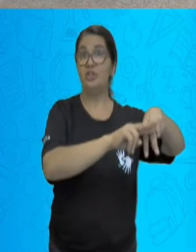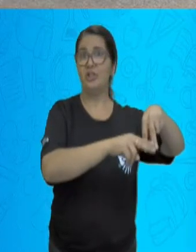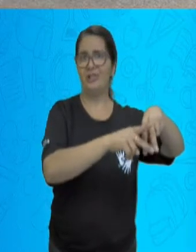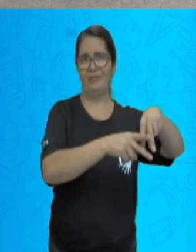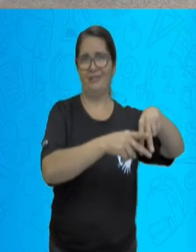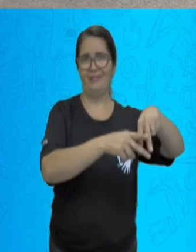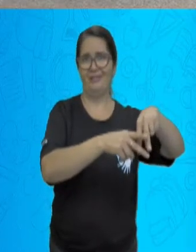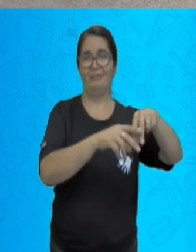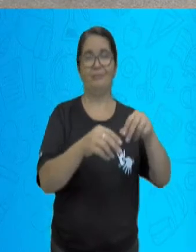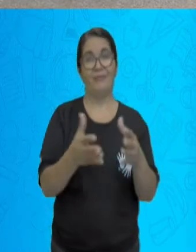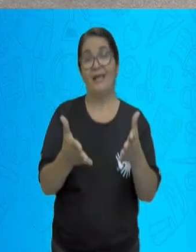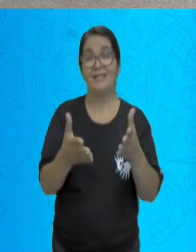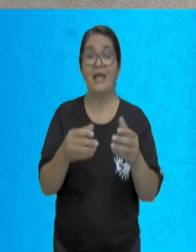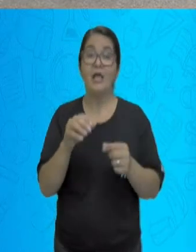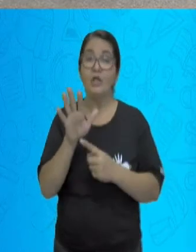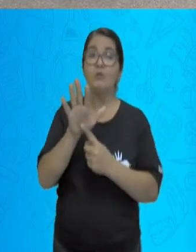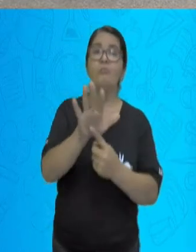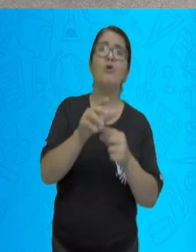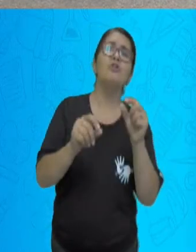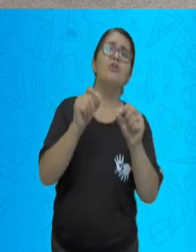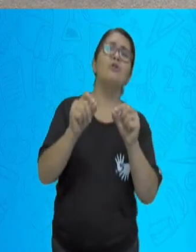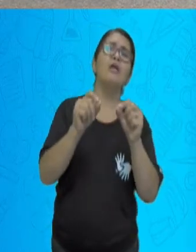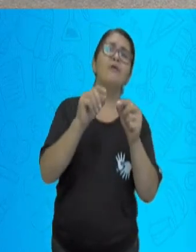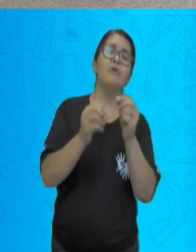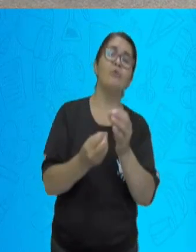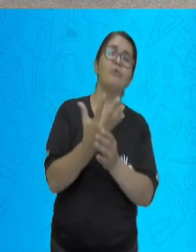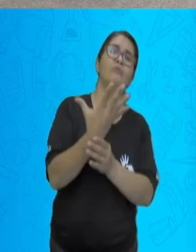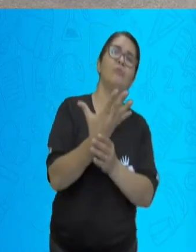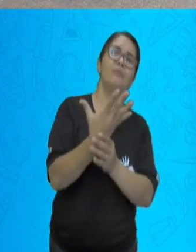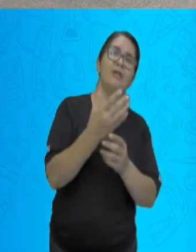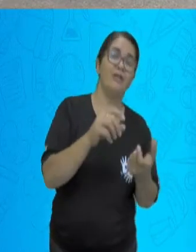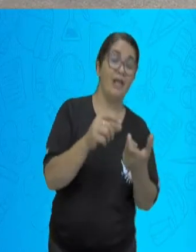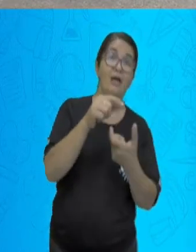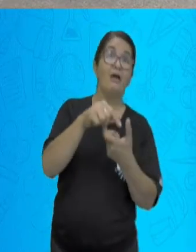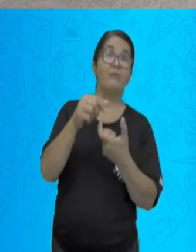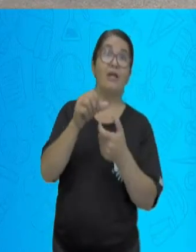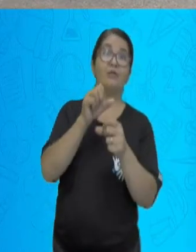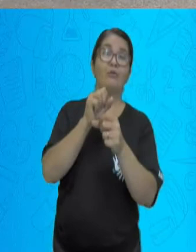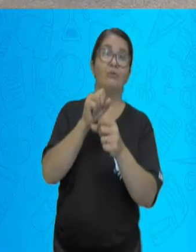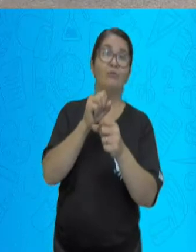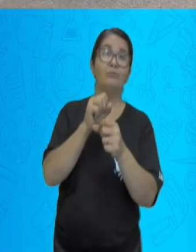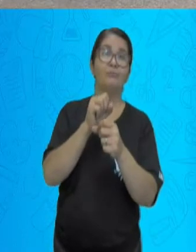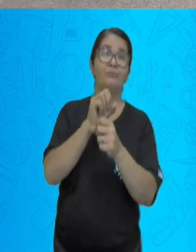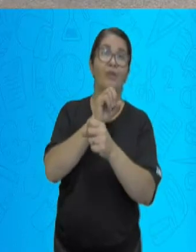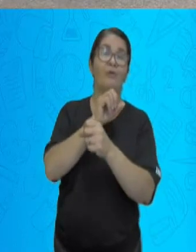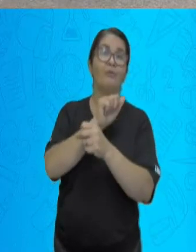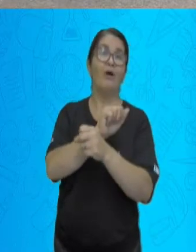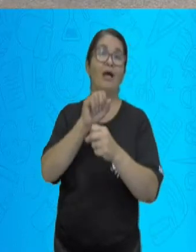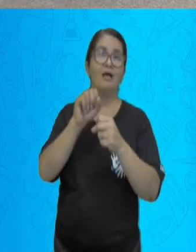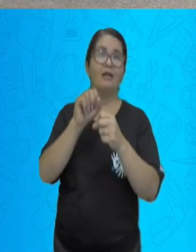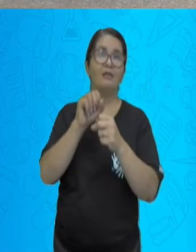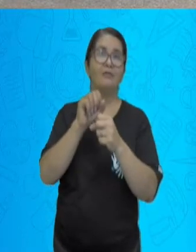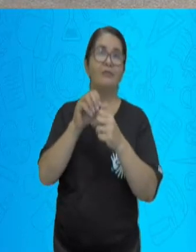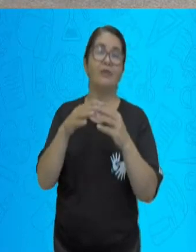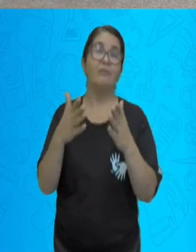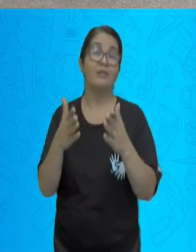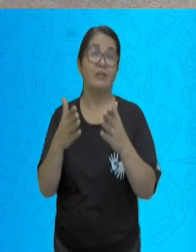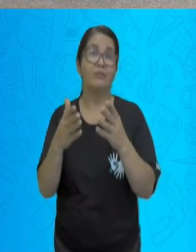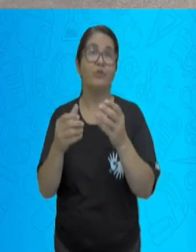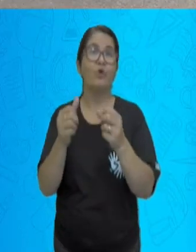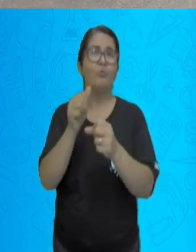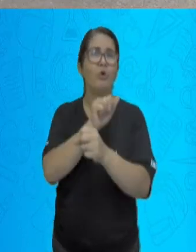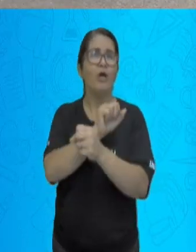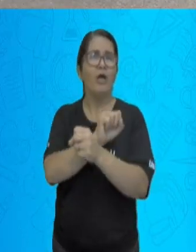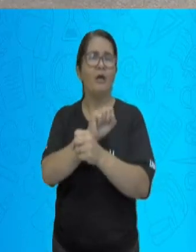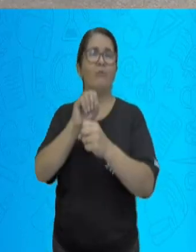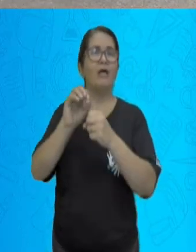um determinante, que é o caso do artigo. Ele geralmente ele aparece antes do substantivo, ele